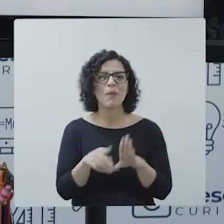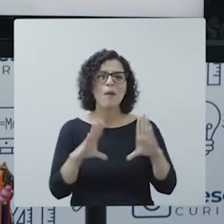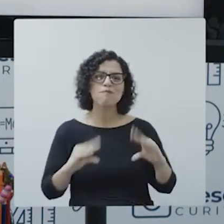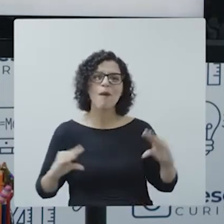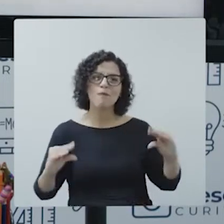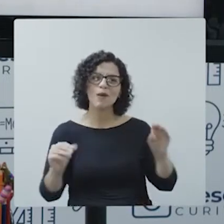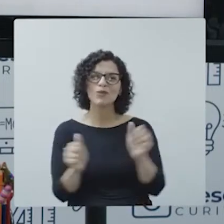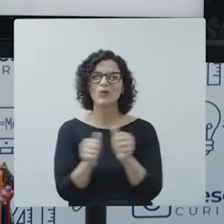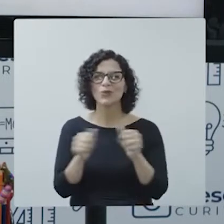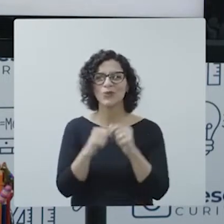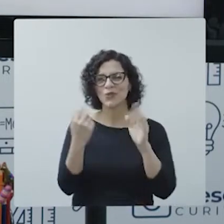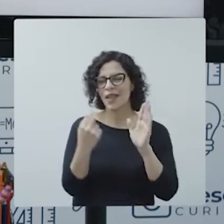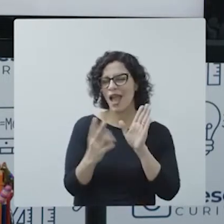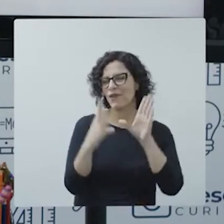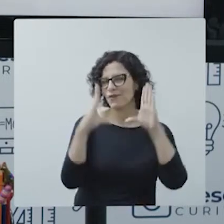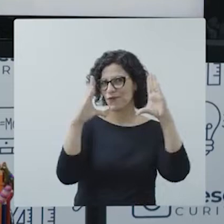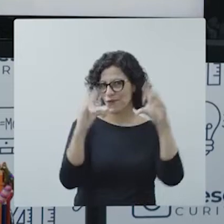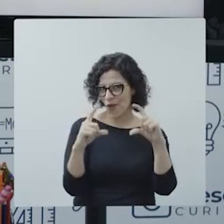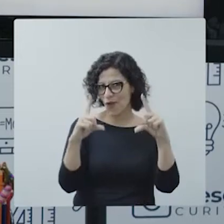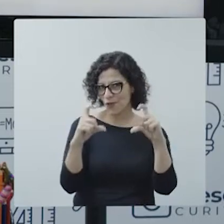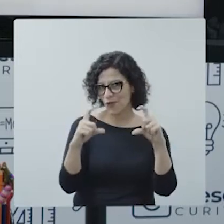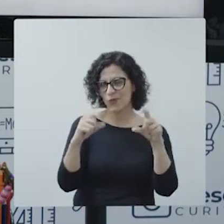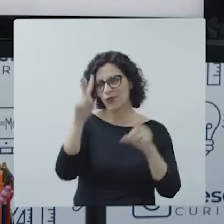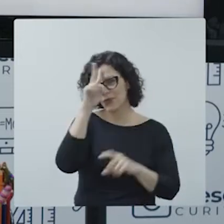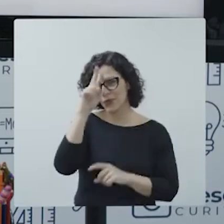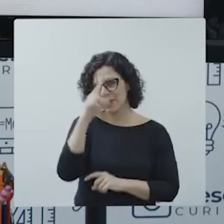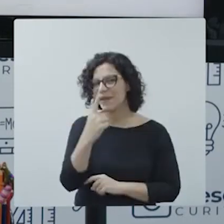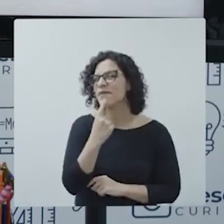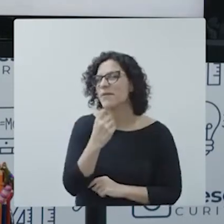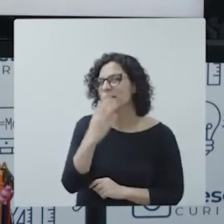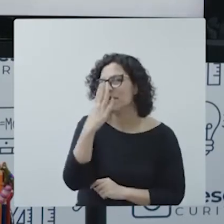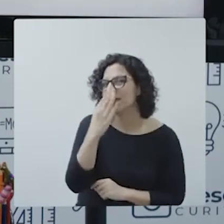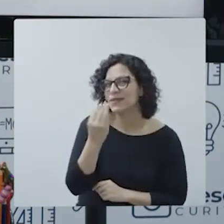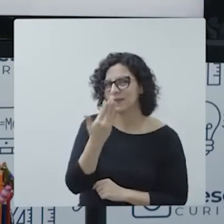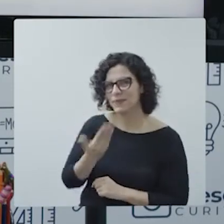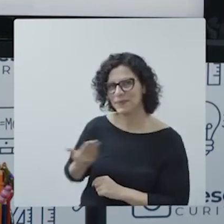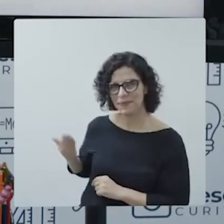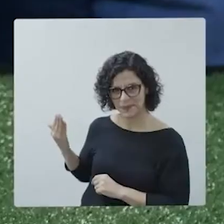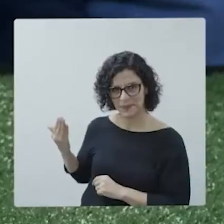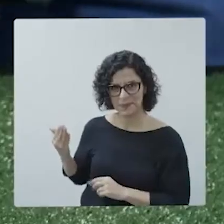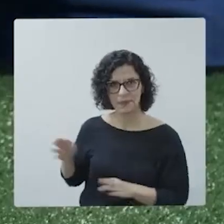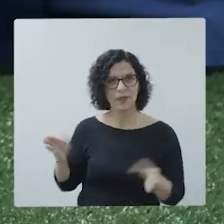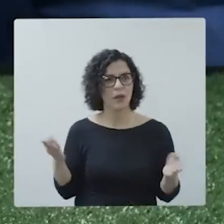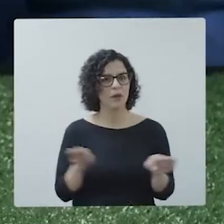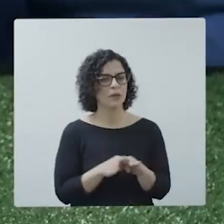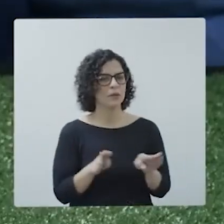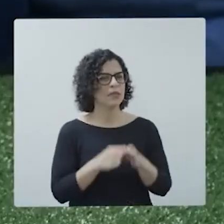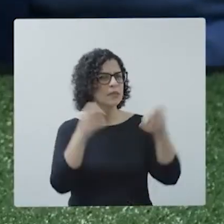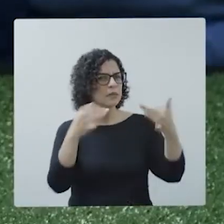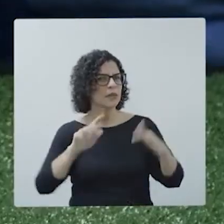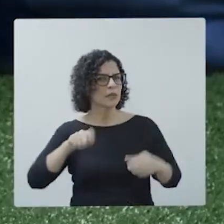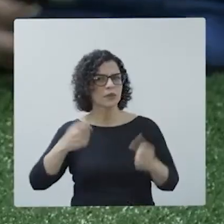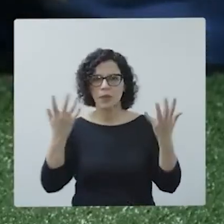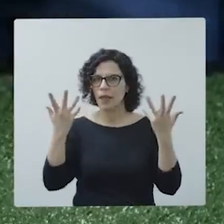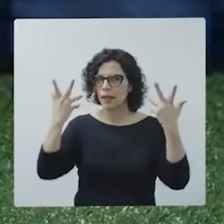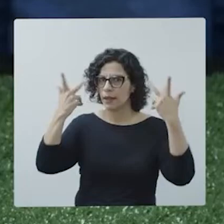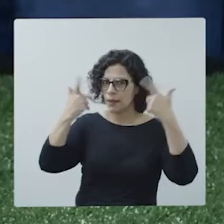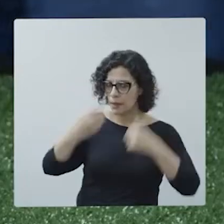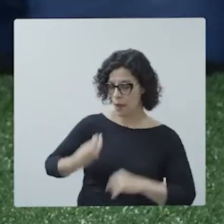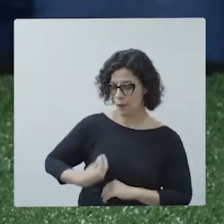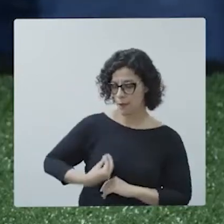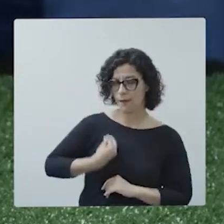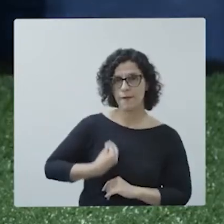almofada com a imagem lembrando uma raposa. E por falar de animais